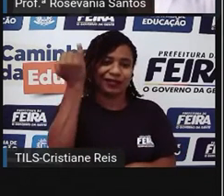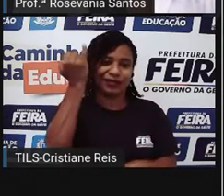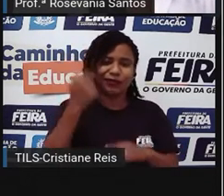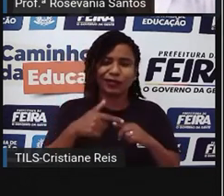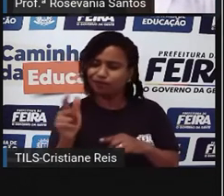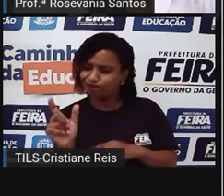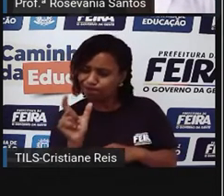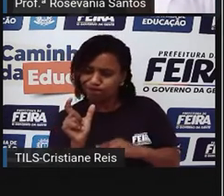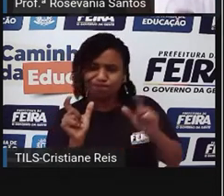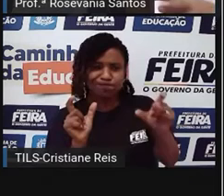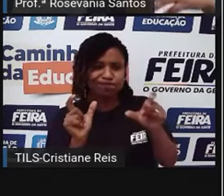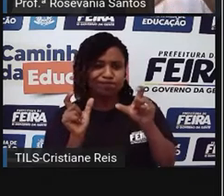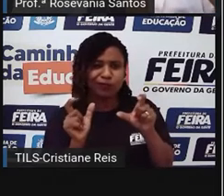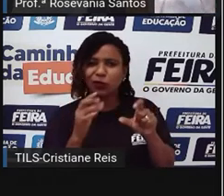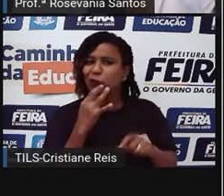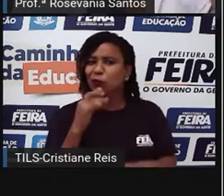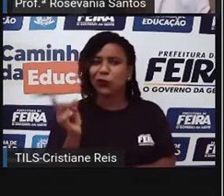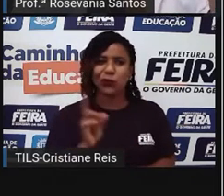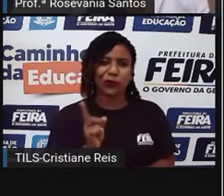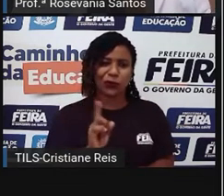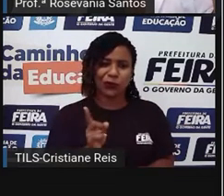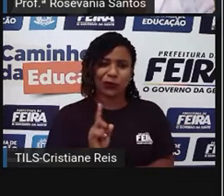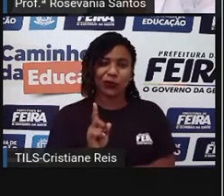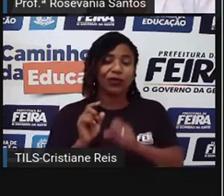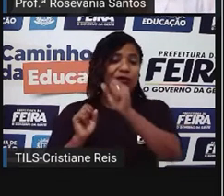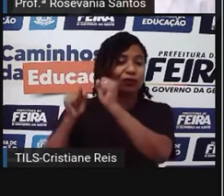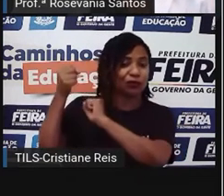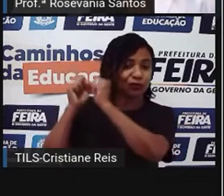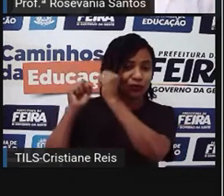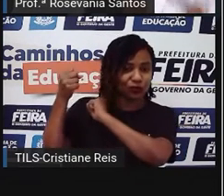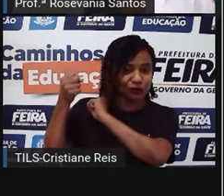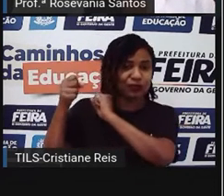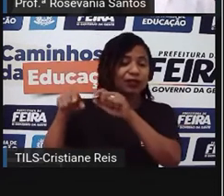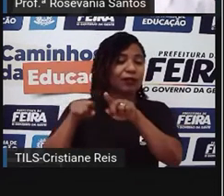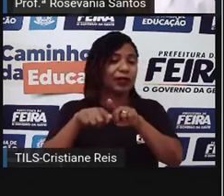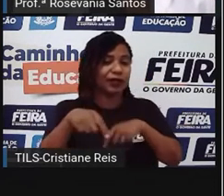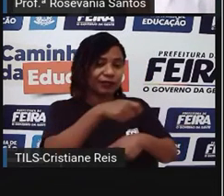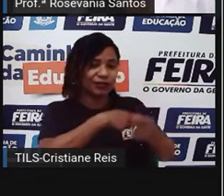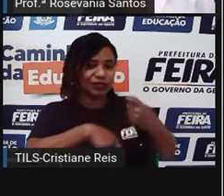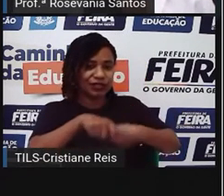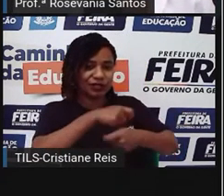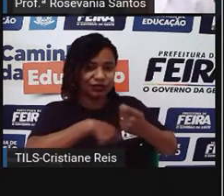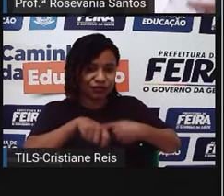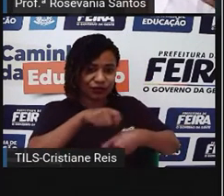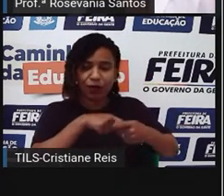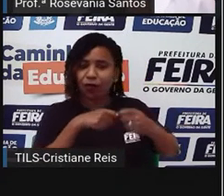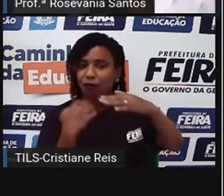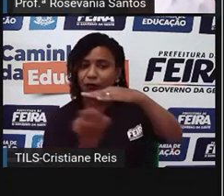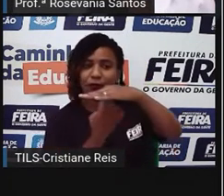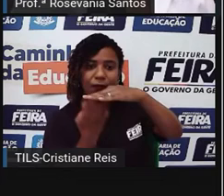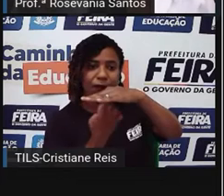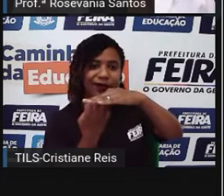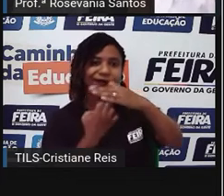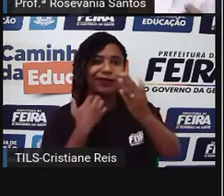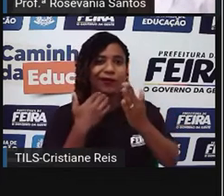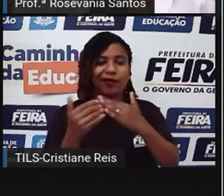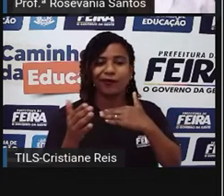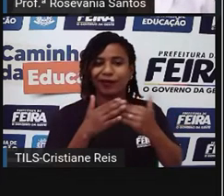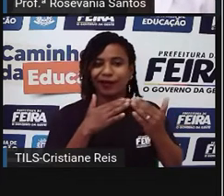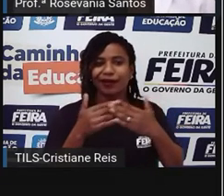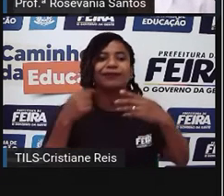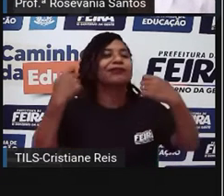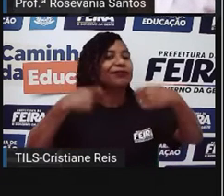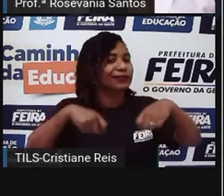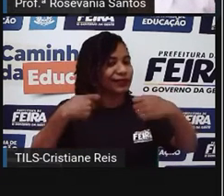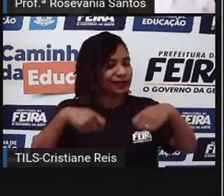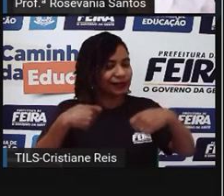parte industrial, no, na área administrativa, seja ela, né, de qualquer empresa, tem que estar sempre